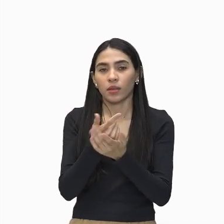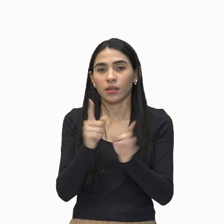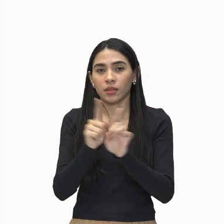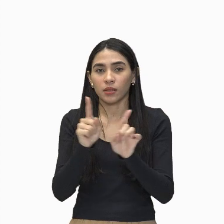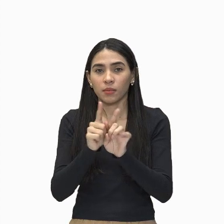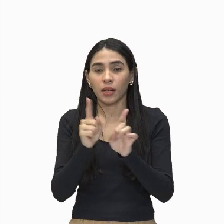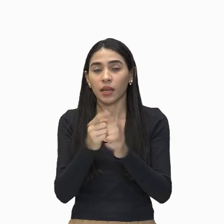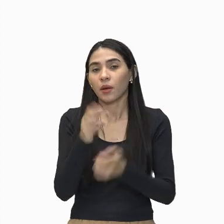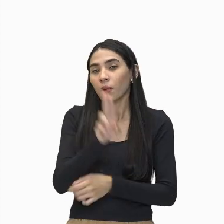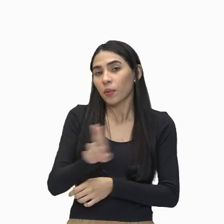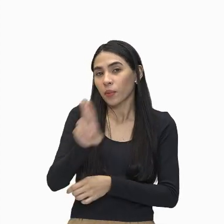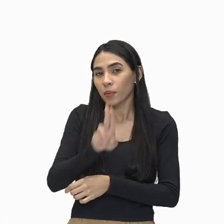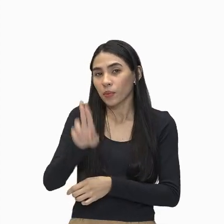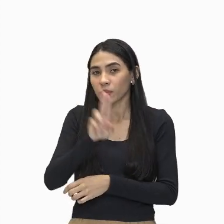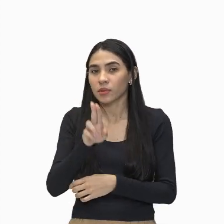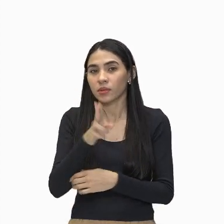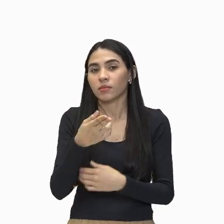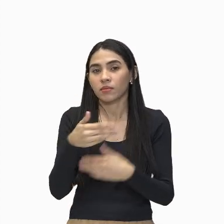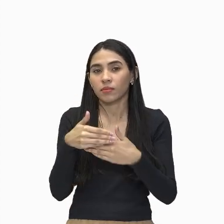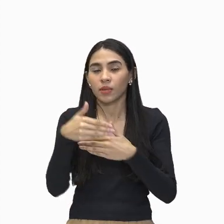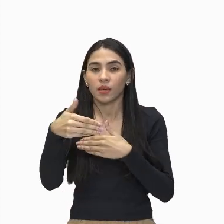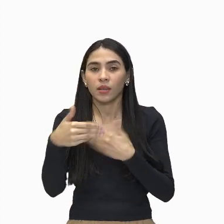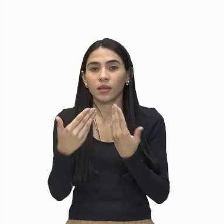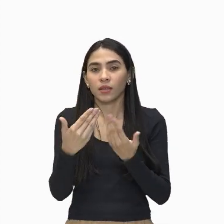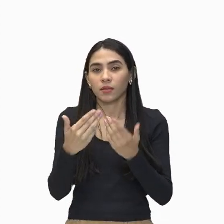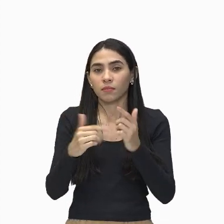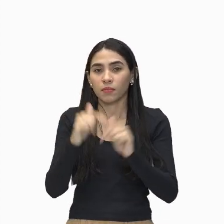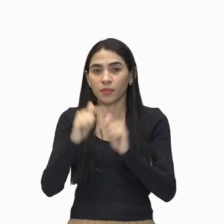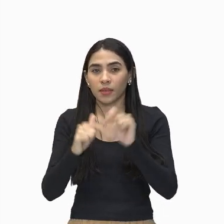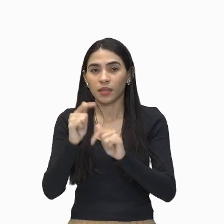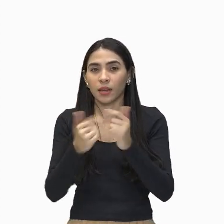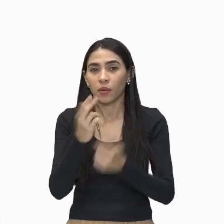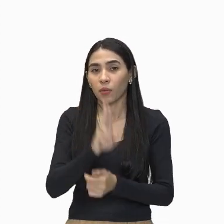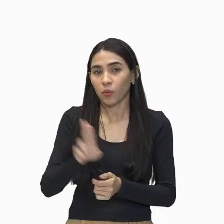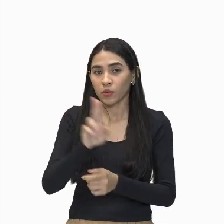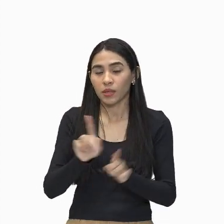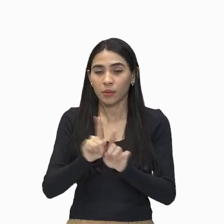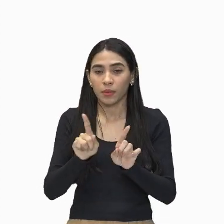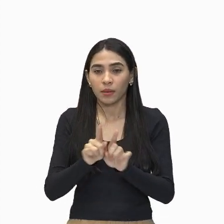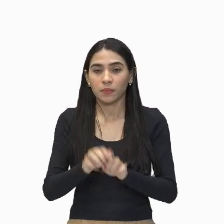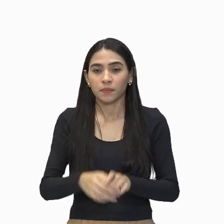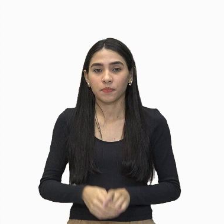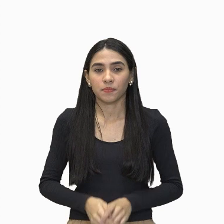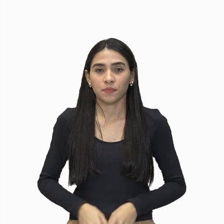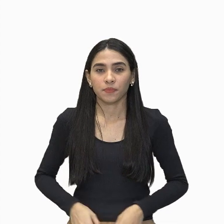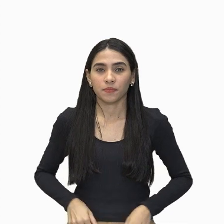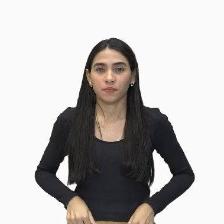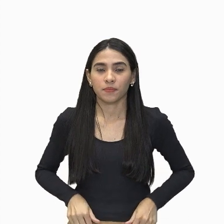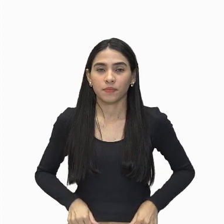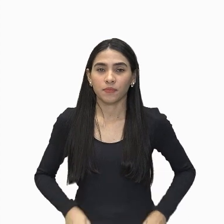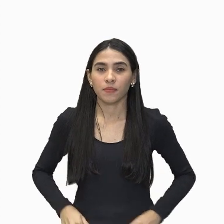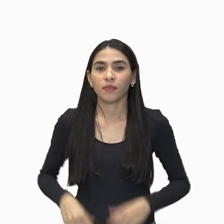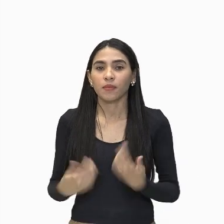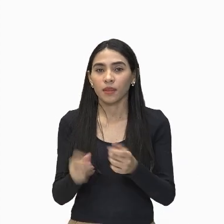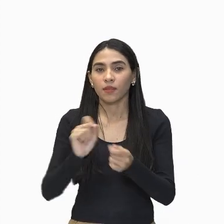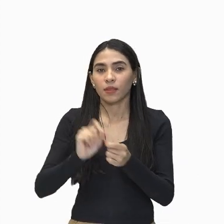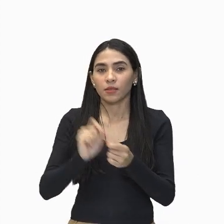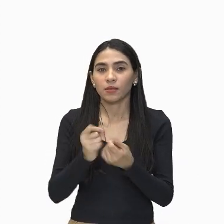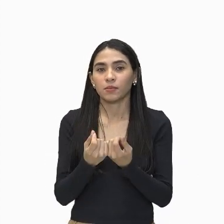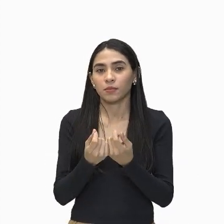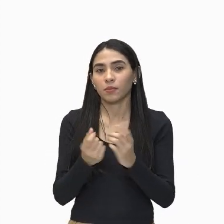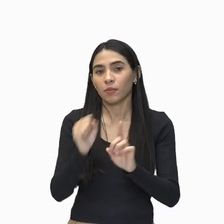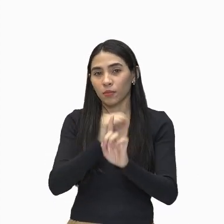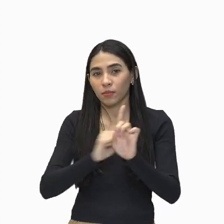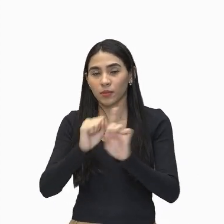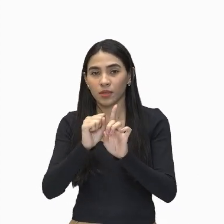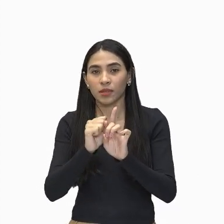ele consome, a partir dos produtos, né? A partir daquilo que ele usa também. Perfeito? Isso faz parte dessa